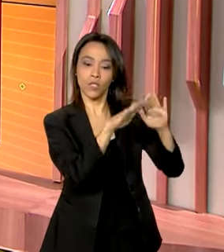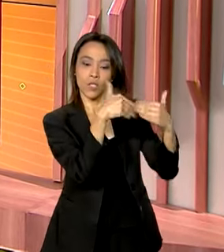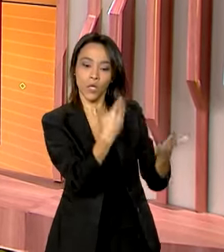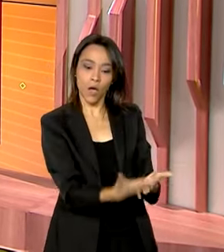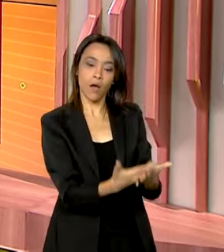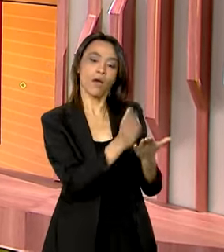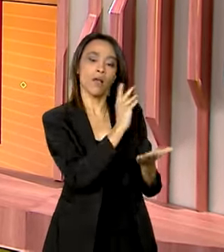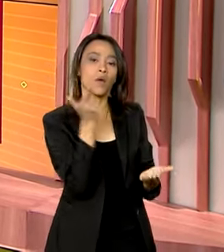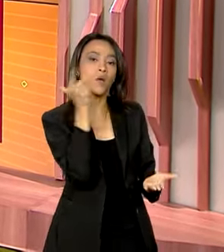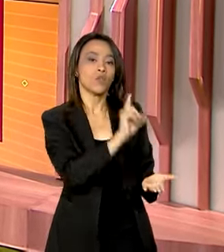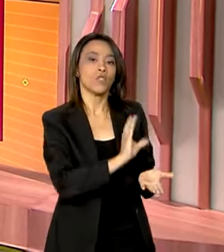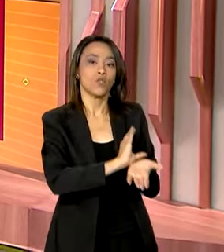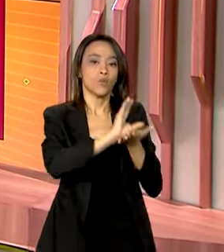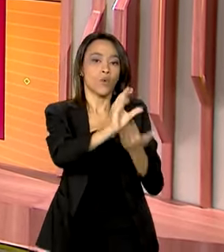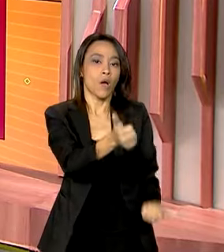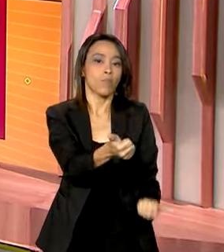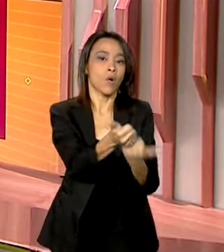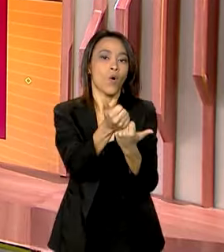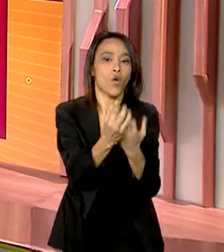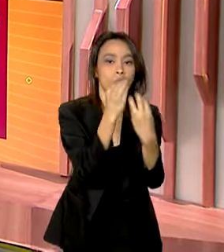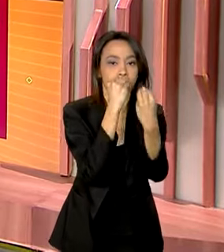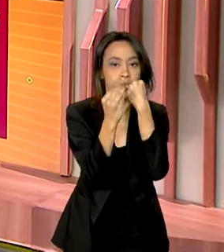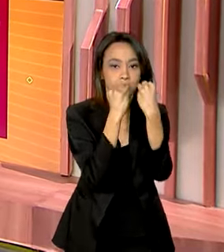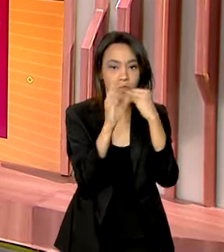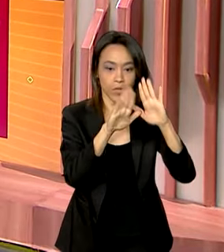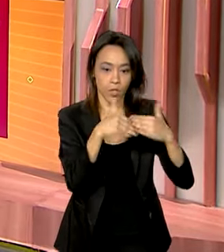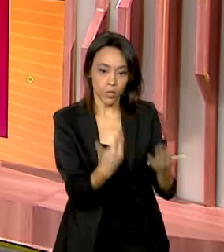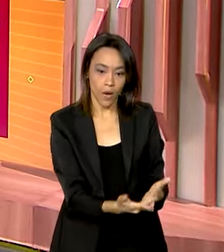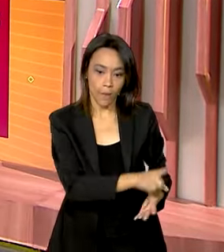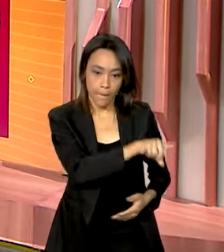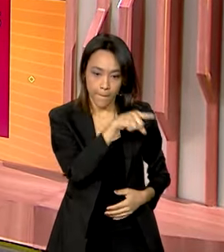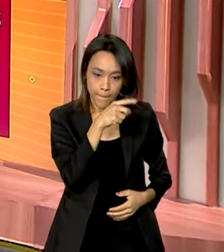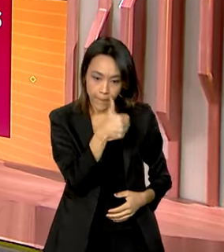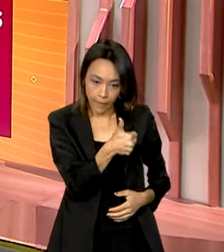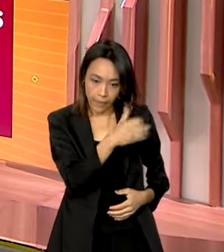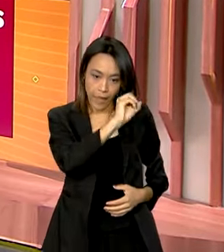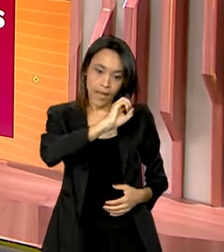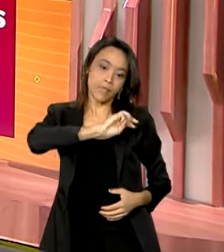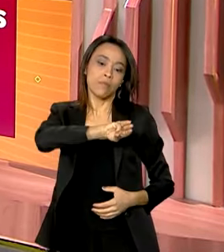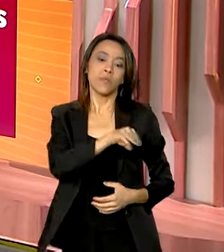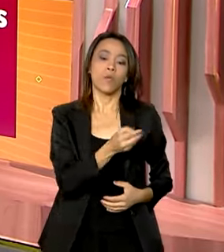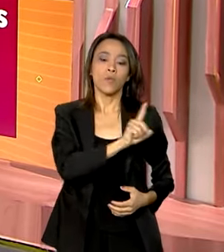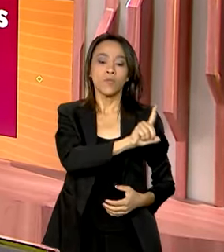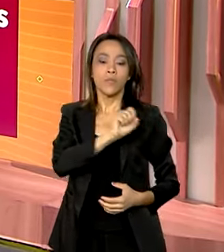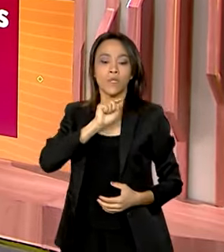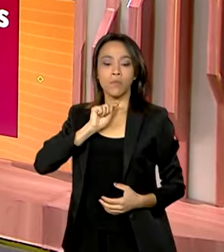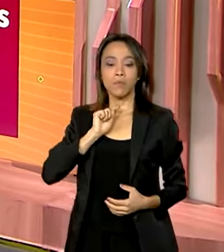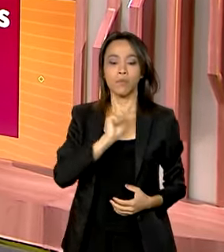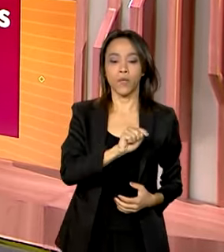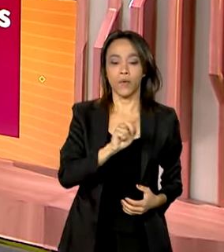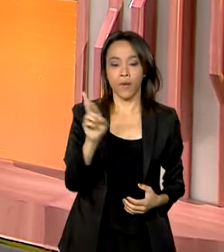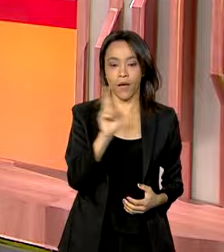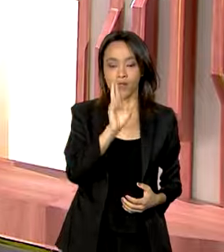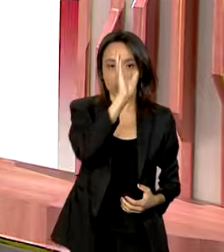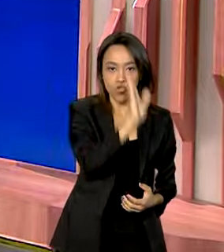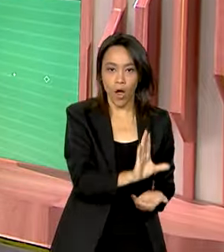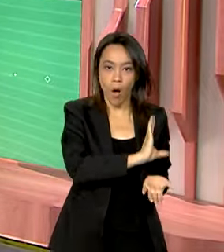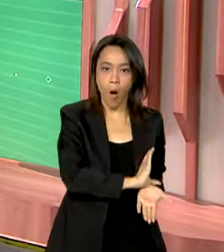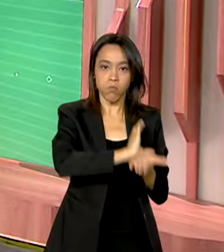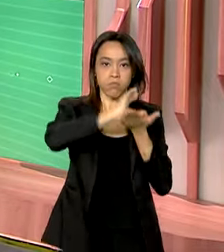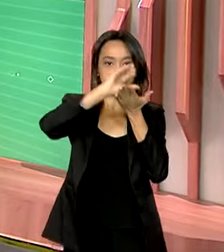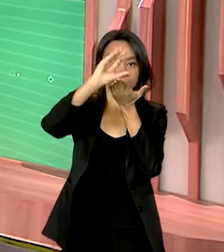para alimentação escolar, 10 milhões e 100 mil reais repassados, então,